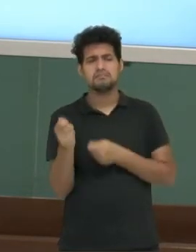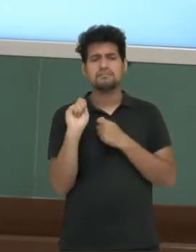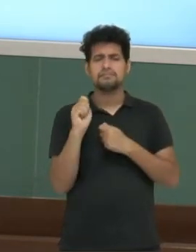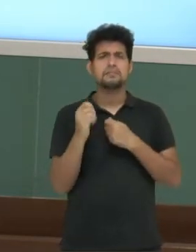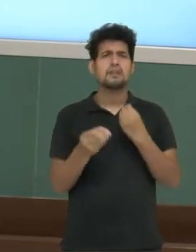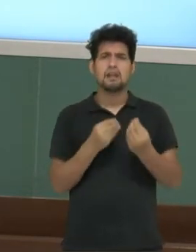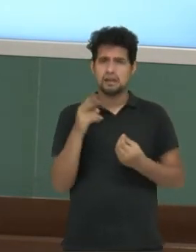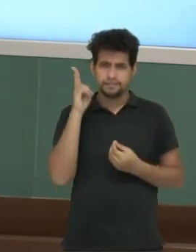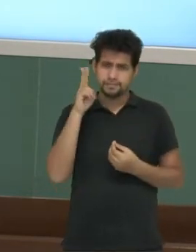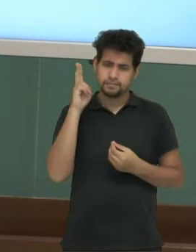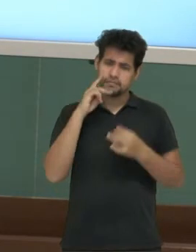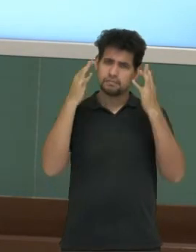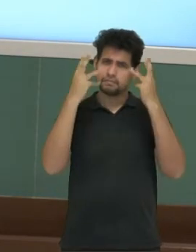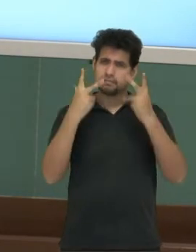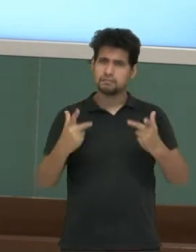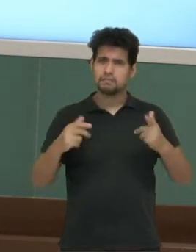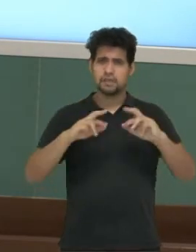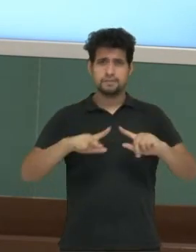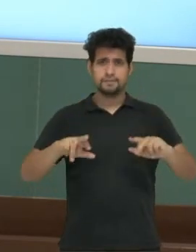anteriores, né, sobre os animais